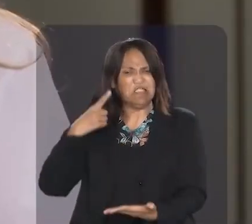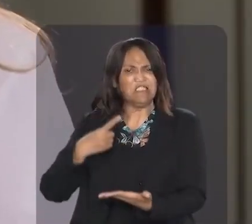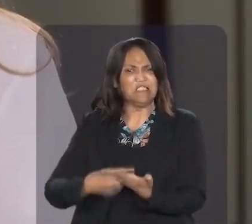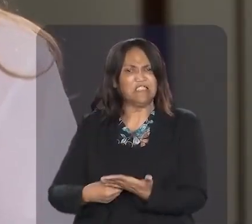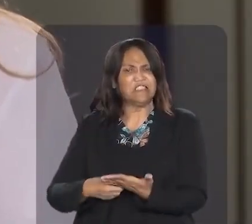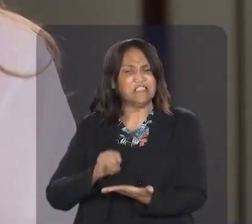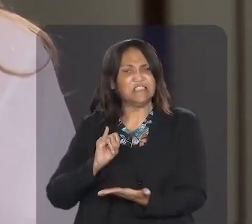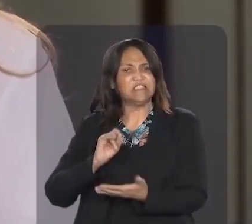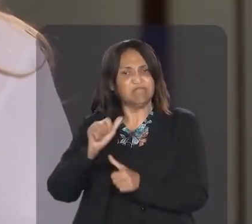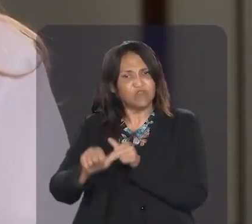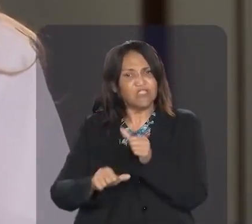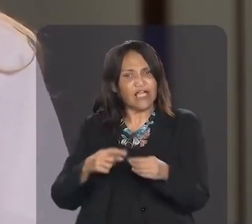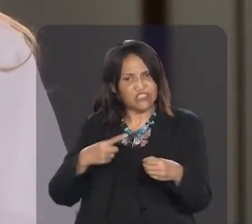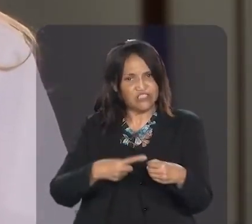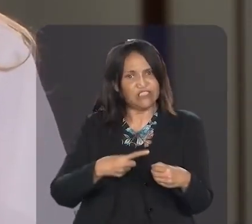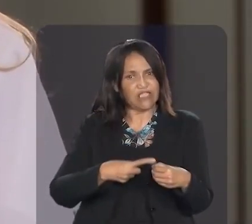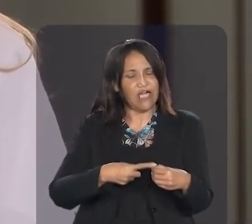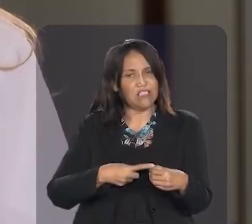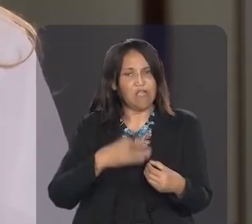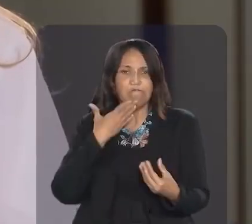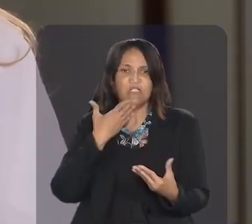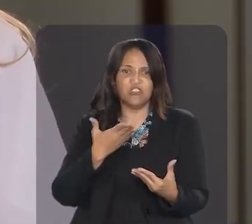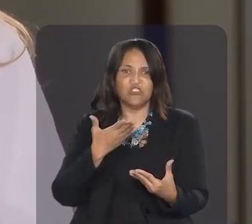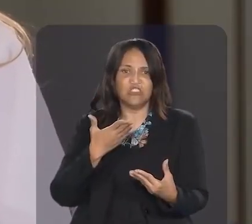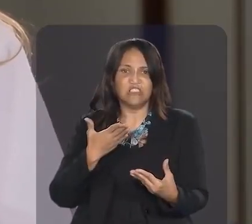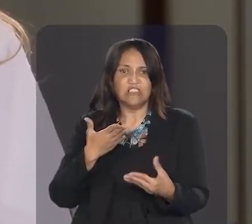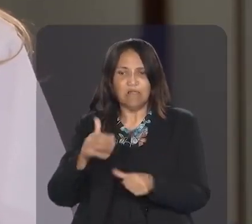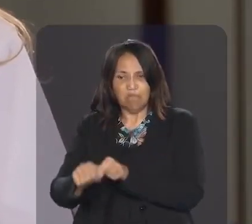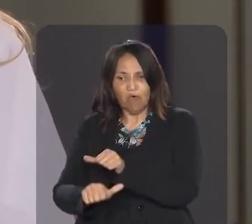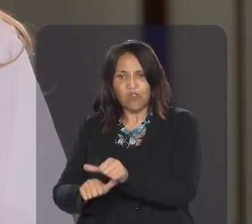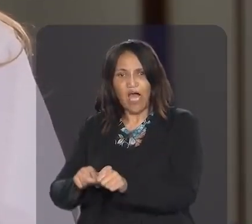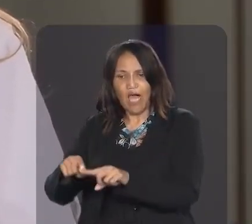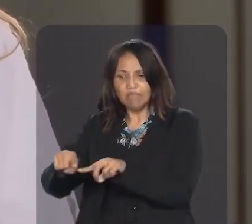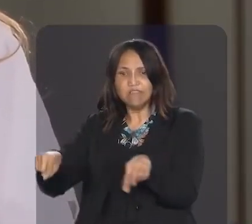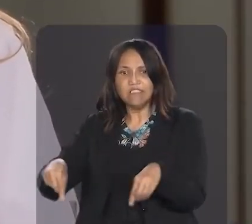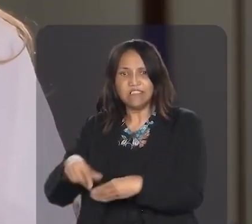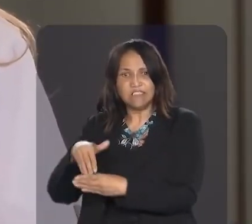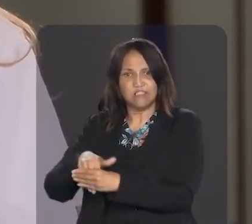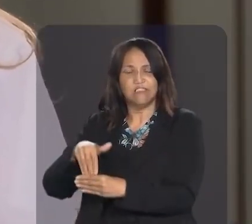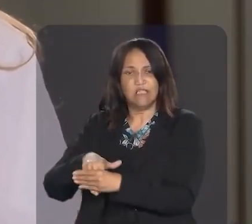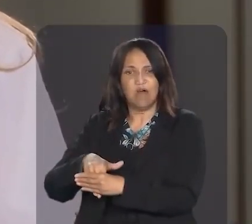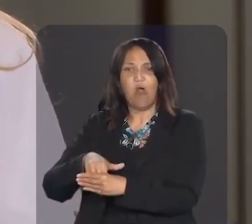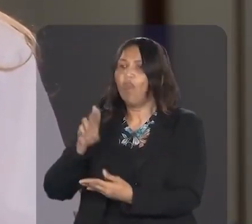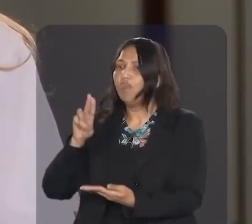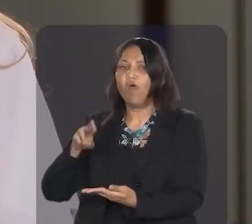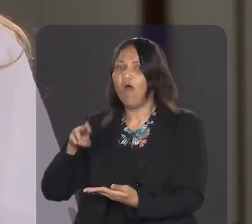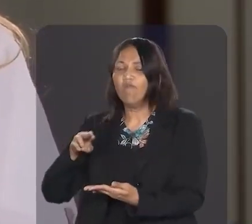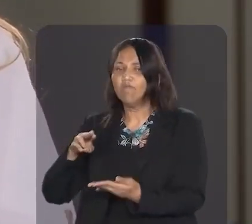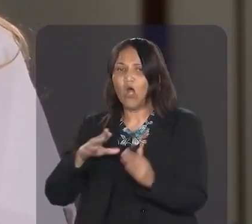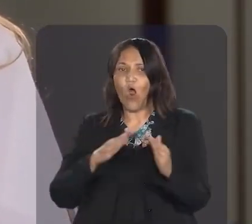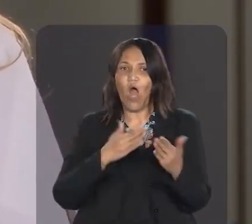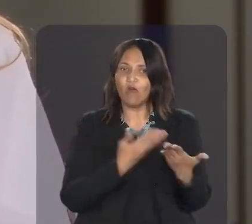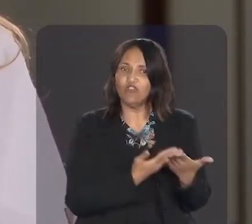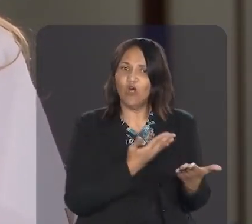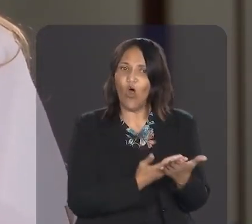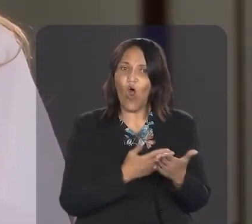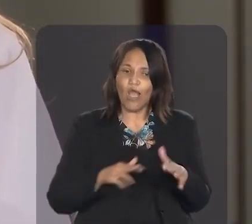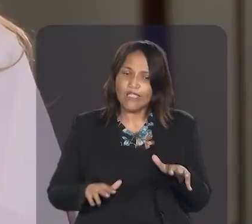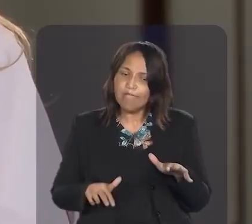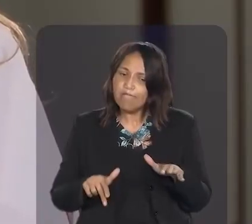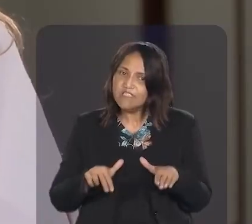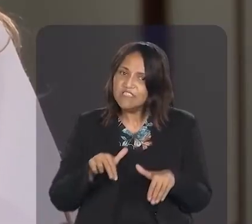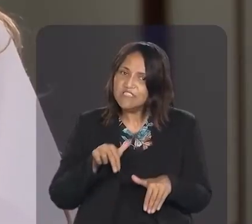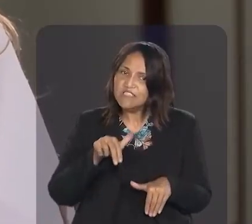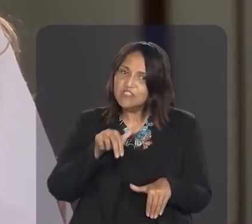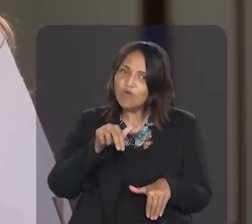tenho certeza que se eu mudar de cidade e pedir para mudar a minha sessão, nunca vou me colocar numa